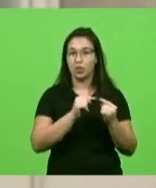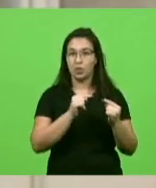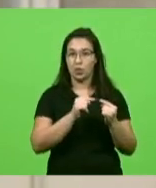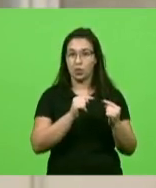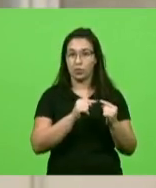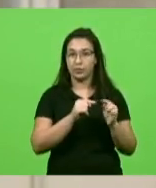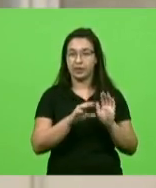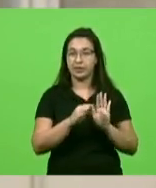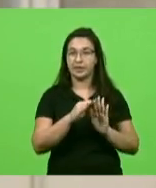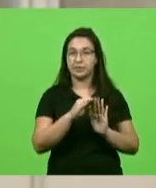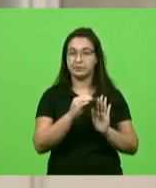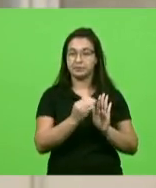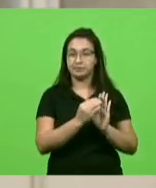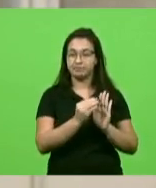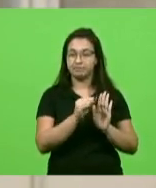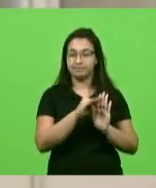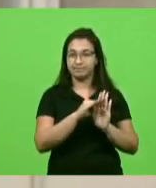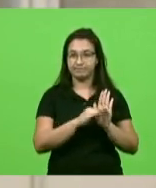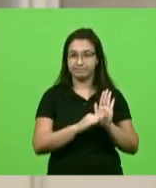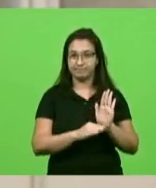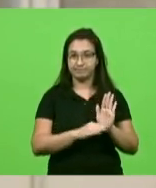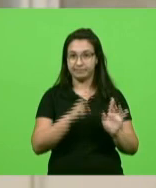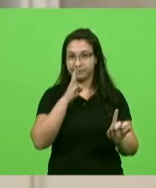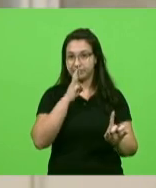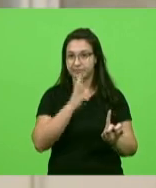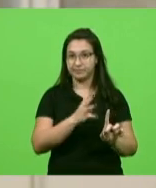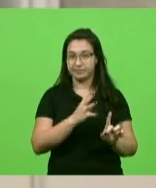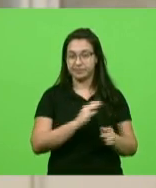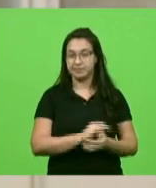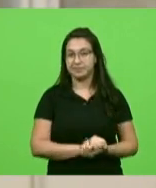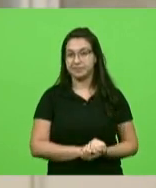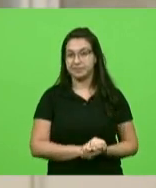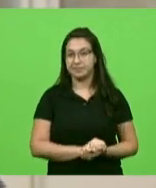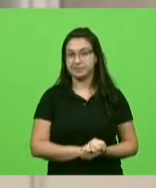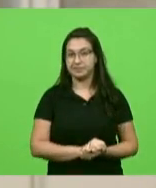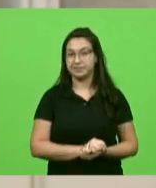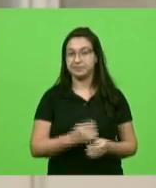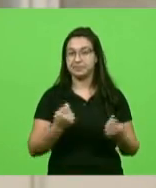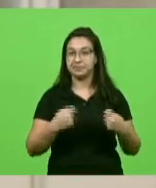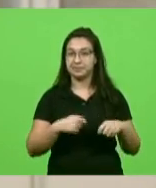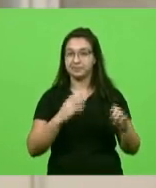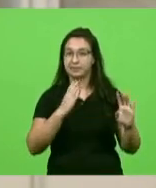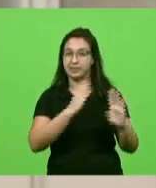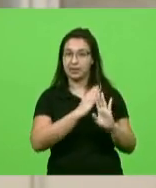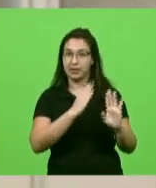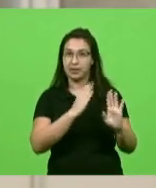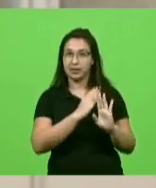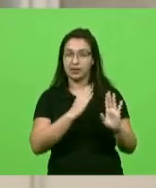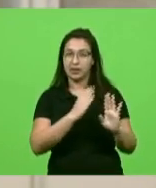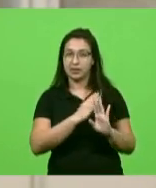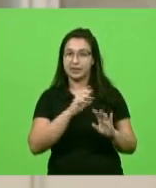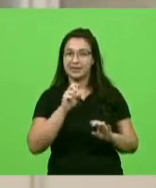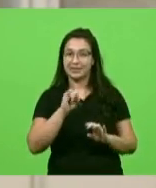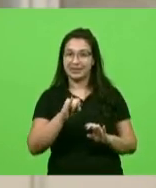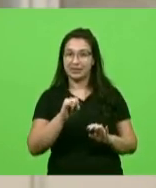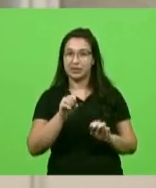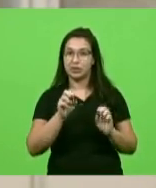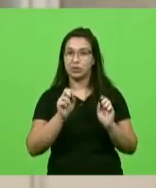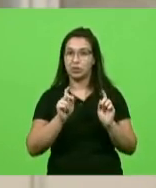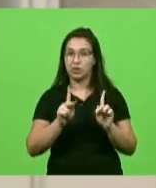peça acusatória a festa em teu exame da presença da prova da materialidade dos Fatos